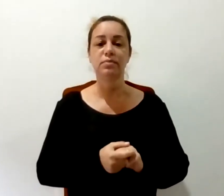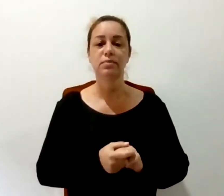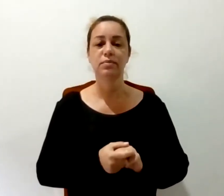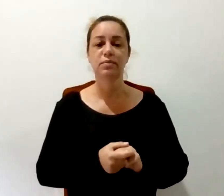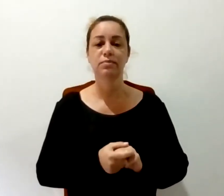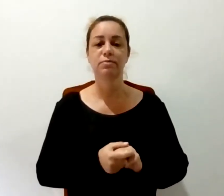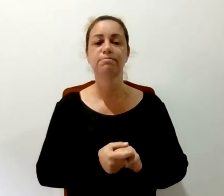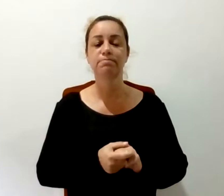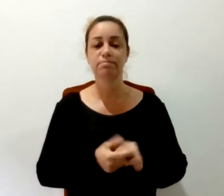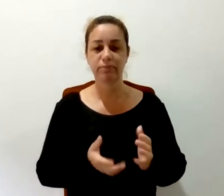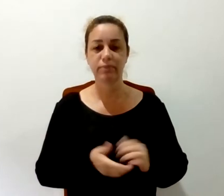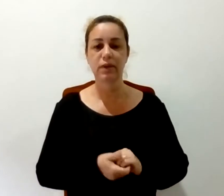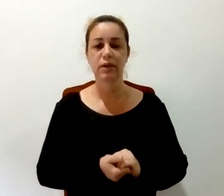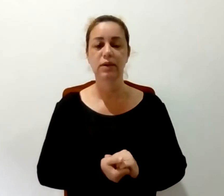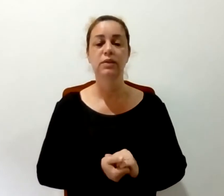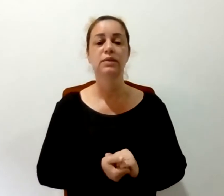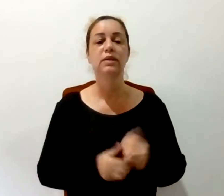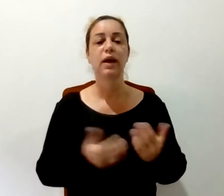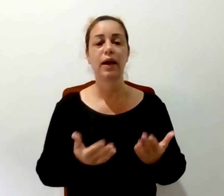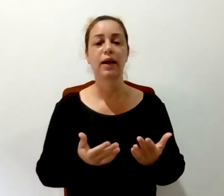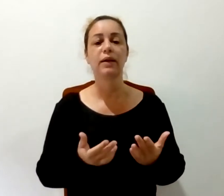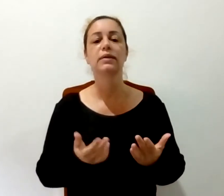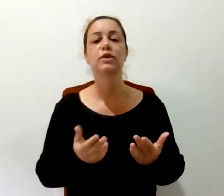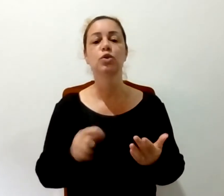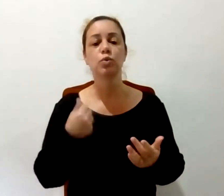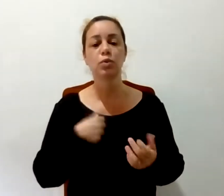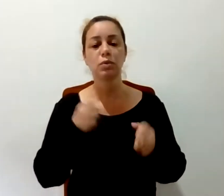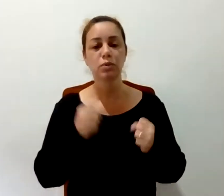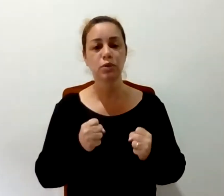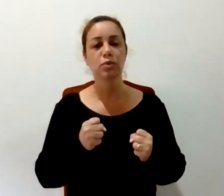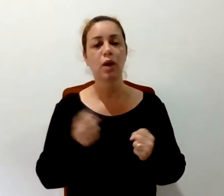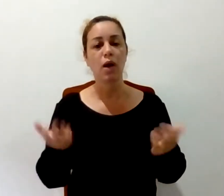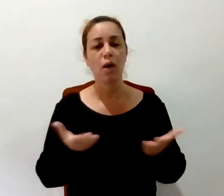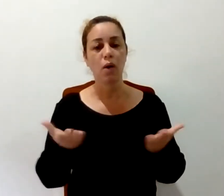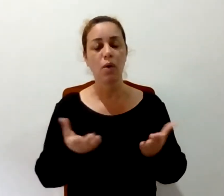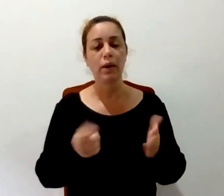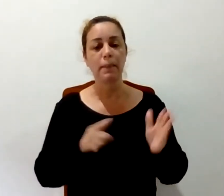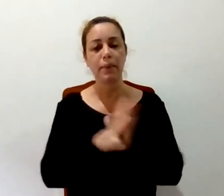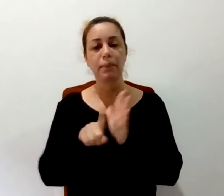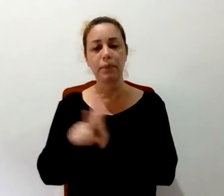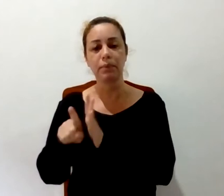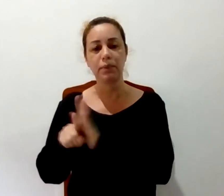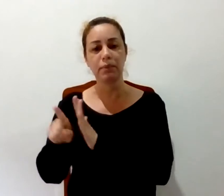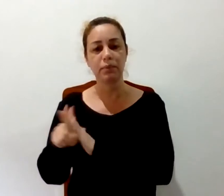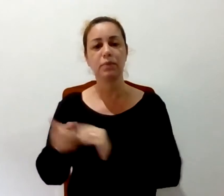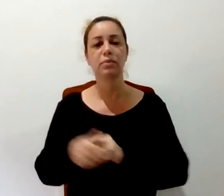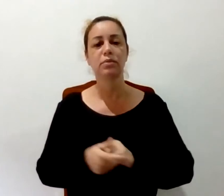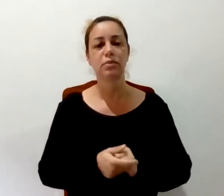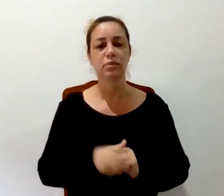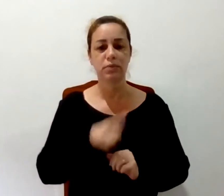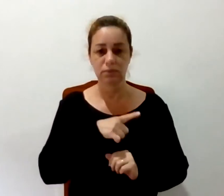aí. E aí, Antônio, a gente podia passar agora para a rodada de perguntas, né? Que todos